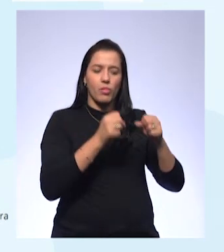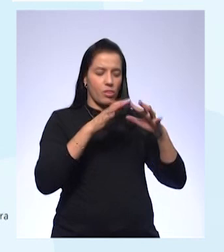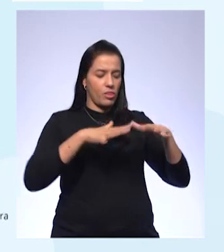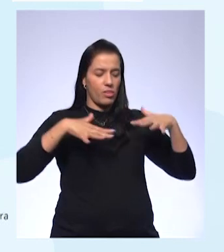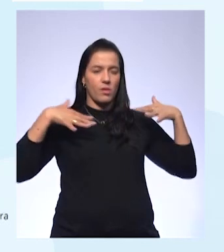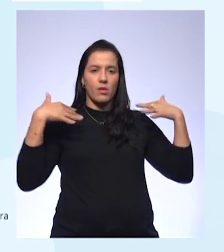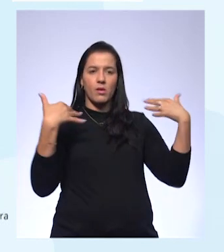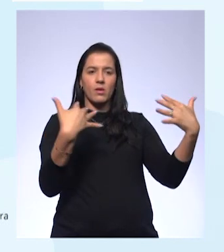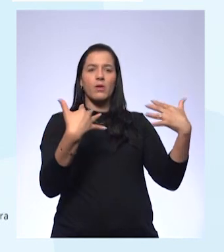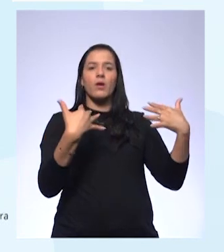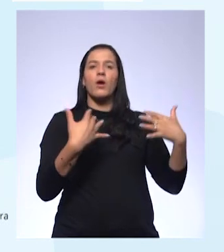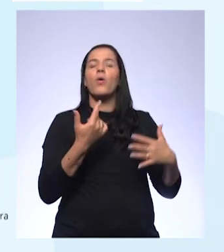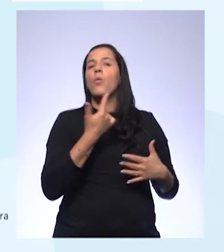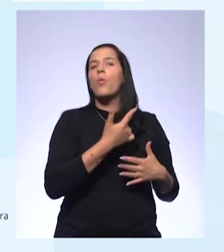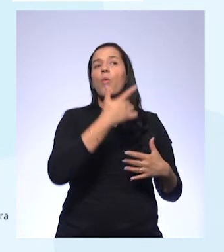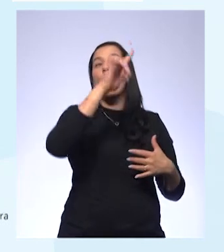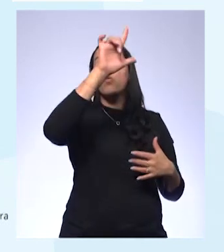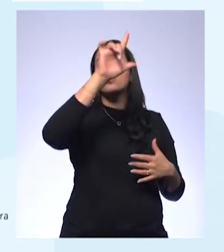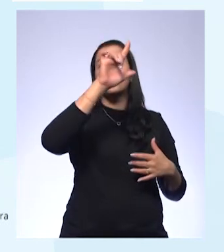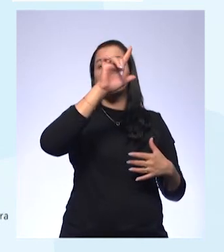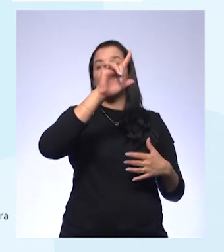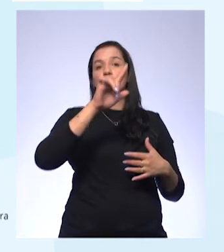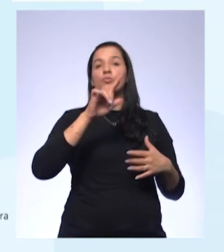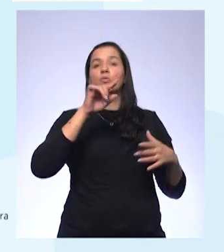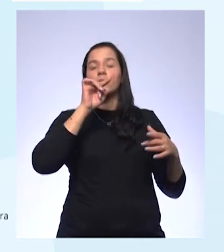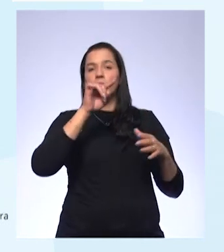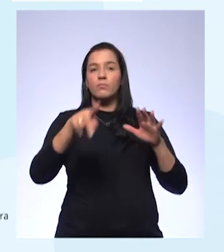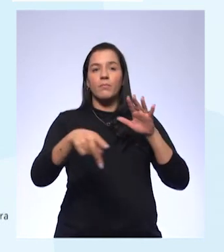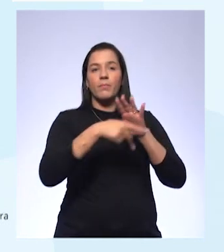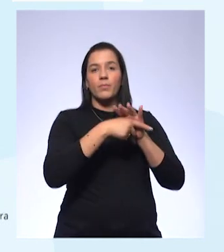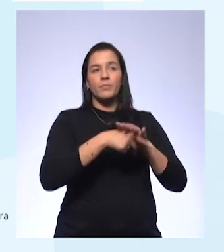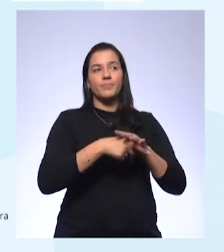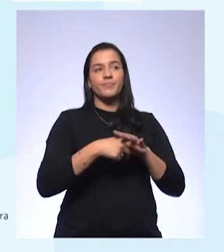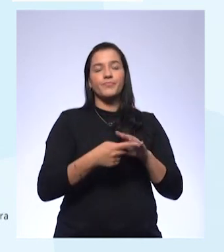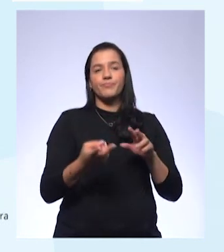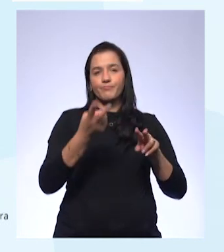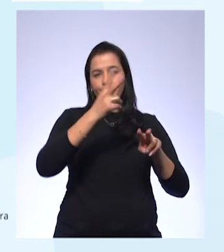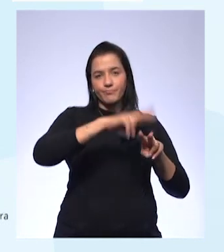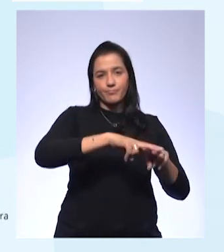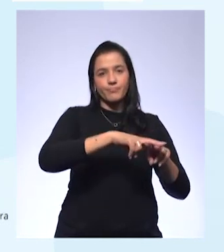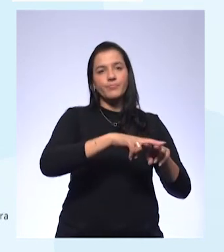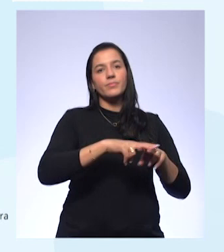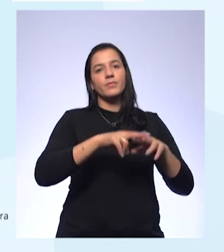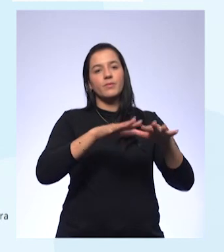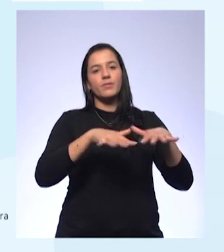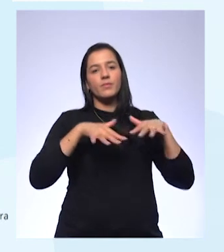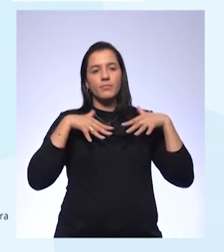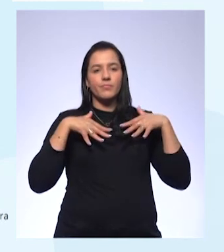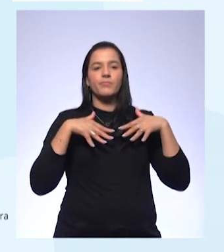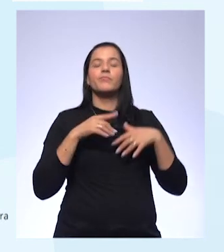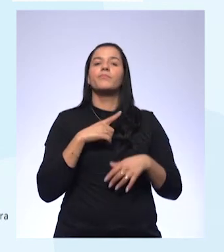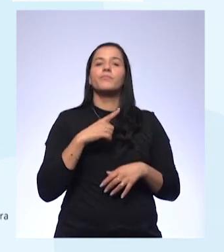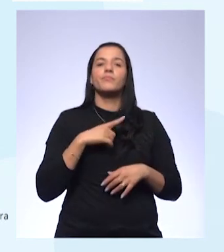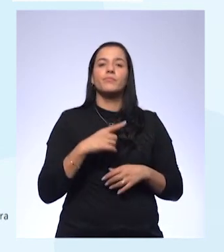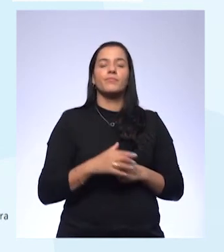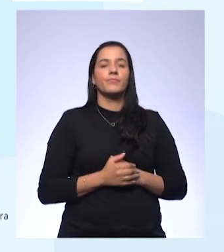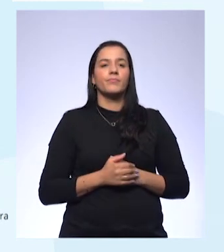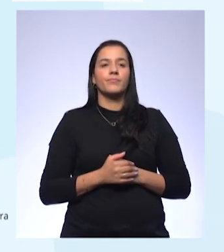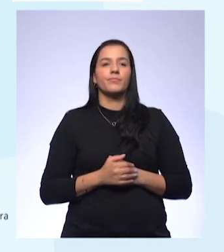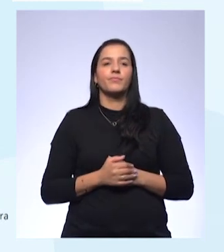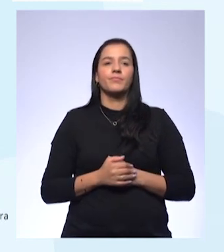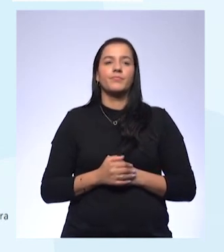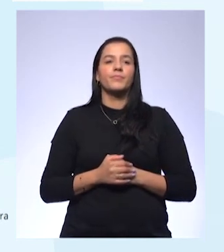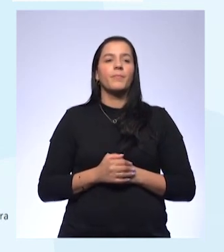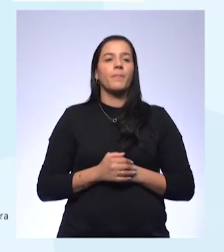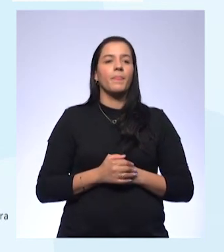estádio, que não o Estádio Nacional, ele foi levado para o Estádio Chile. O Estádio Chile, na verdade, era uma espécie de ginásio poliesportivo, é o que a gente chama de ginásio